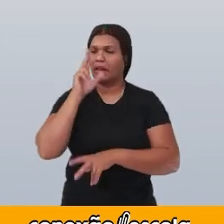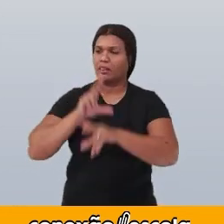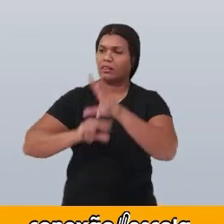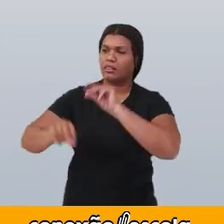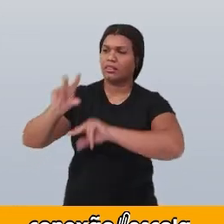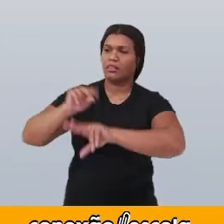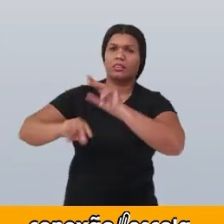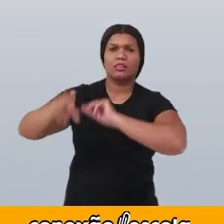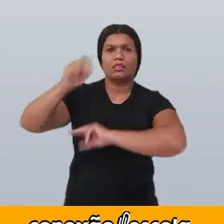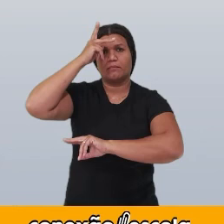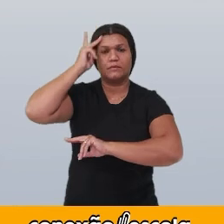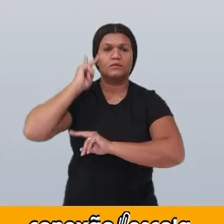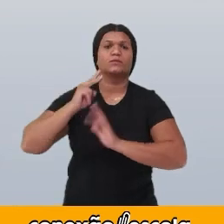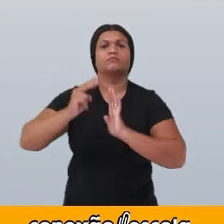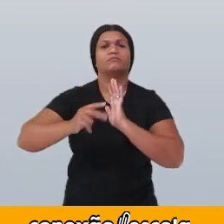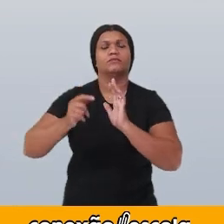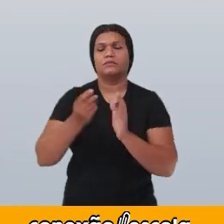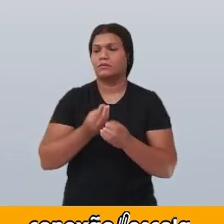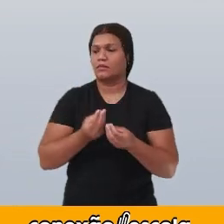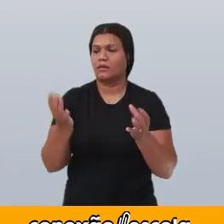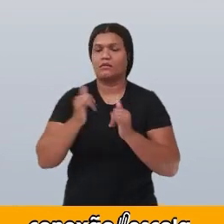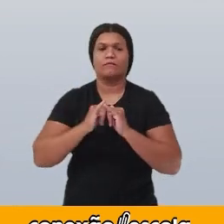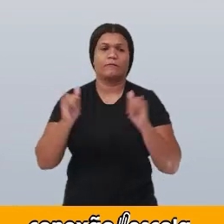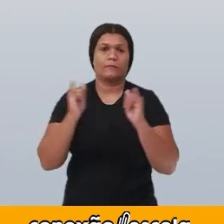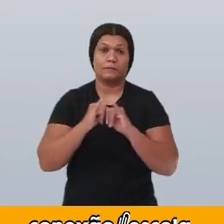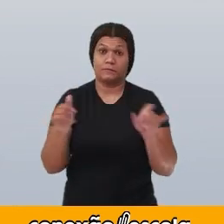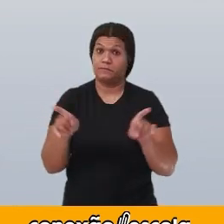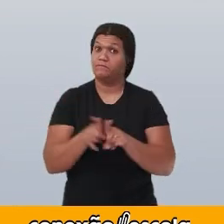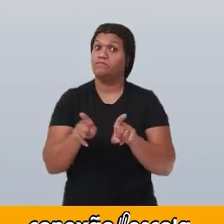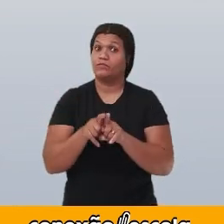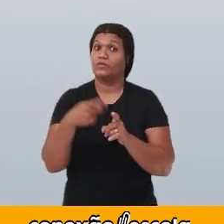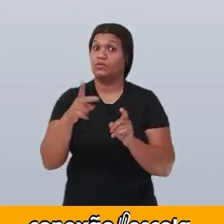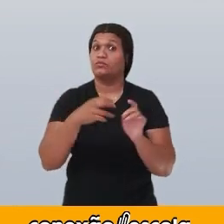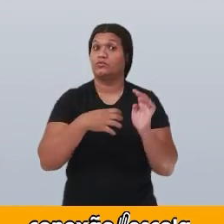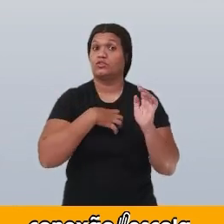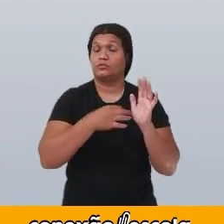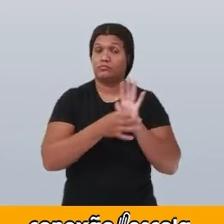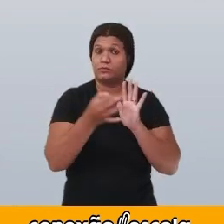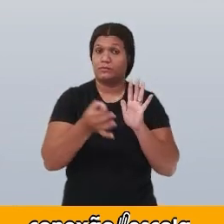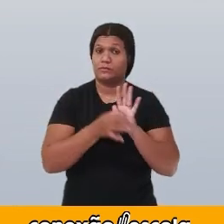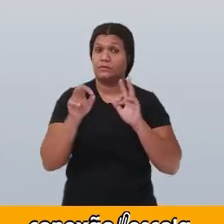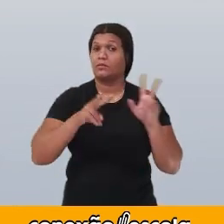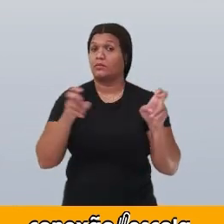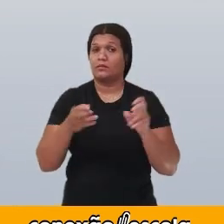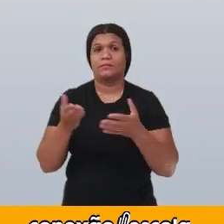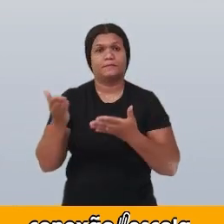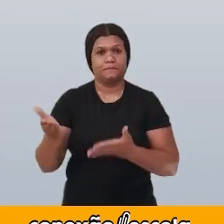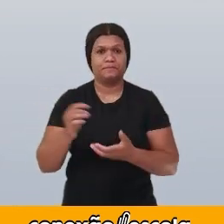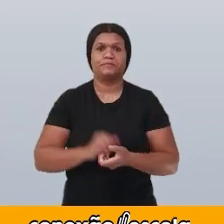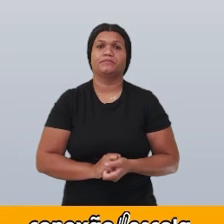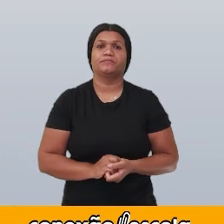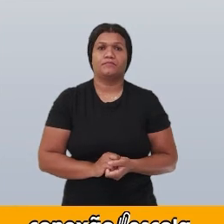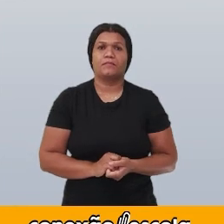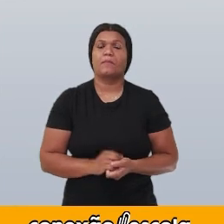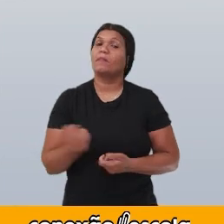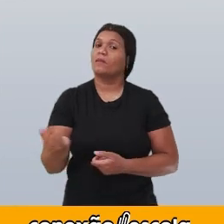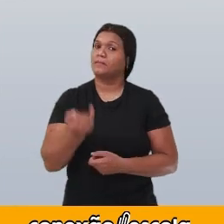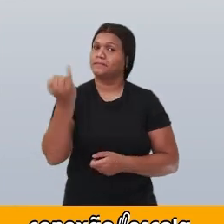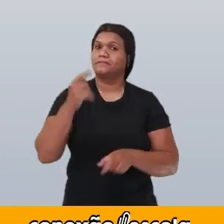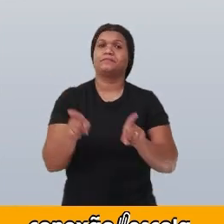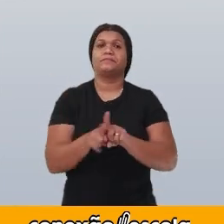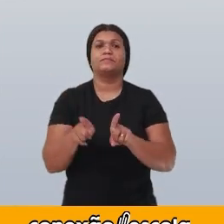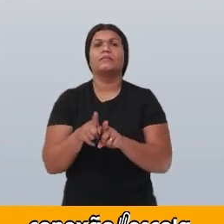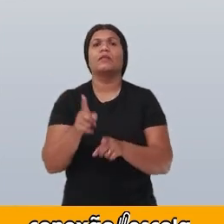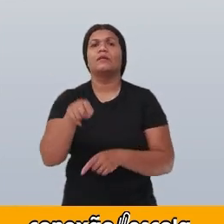o leitor, né, da informação que você está trazendo e do seu posicionamento em relação a ela. É importante também